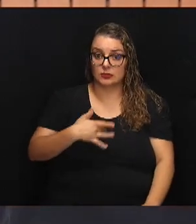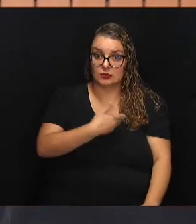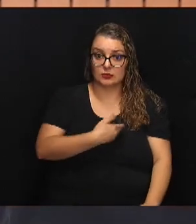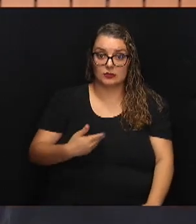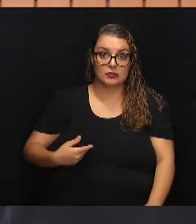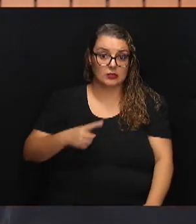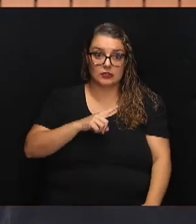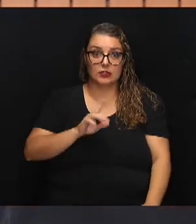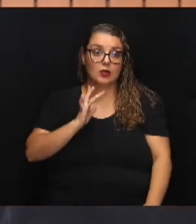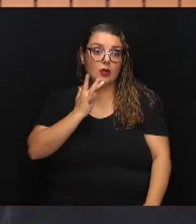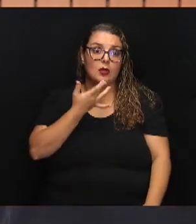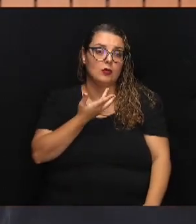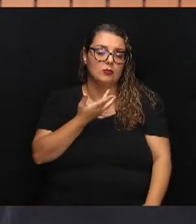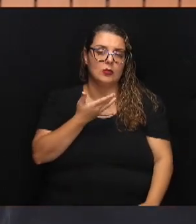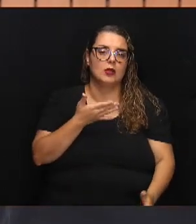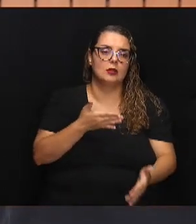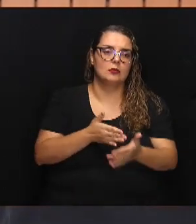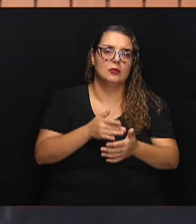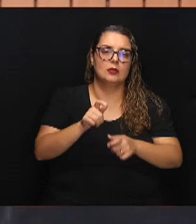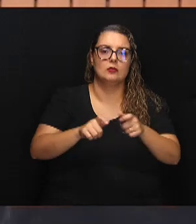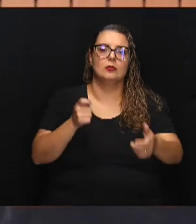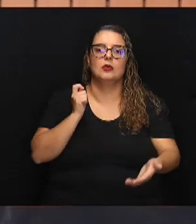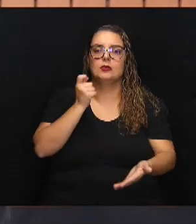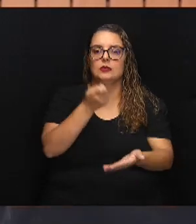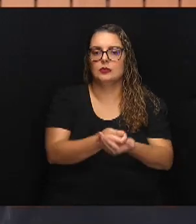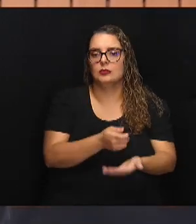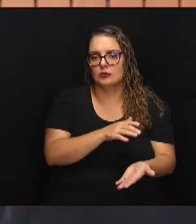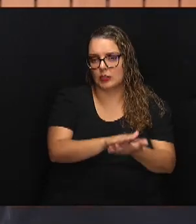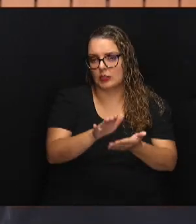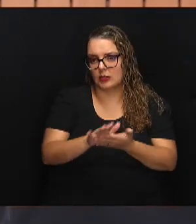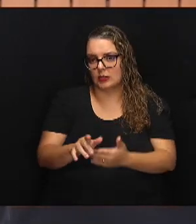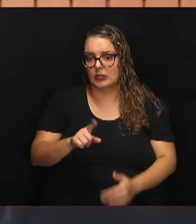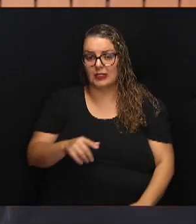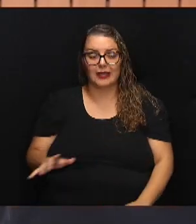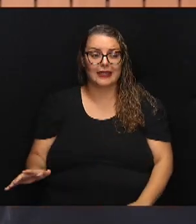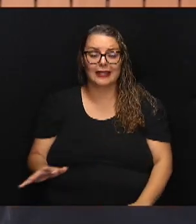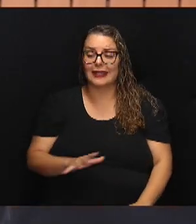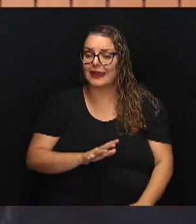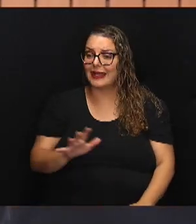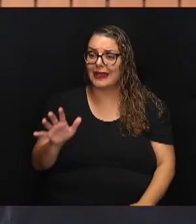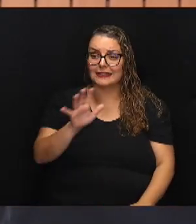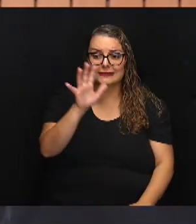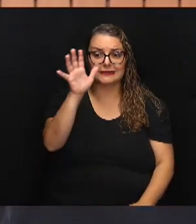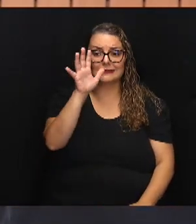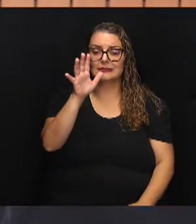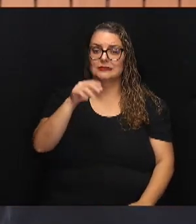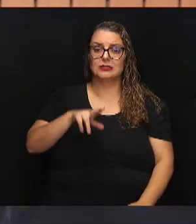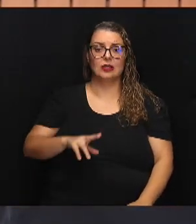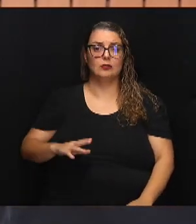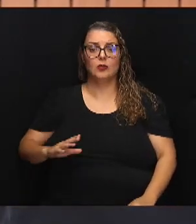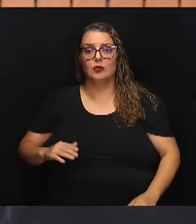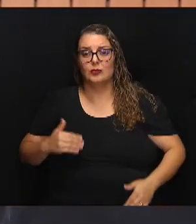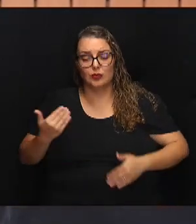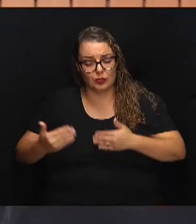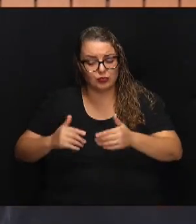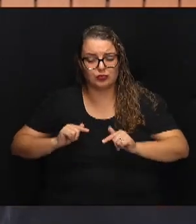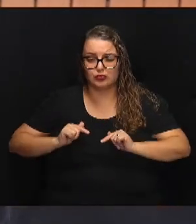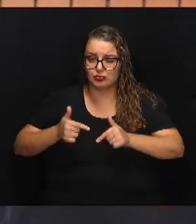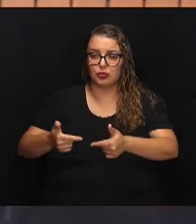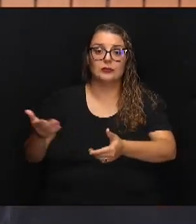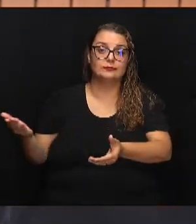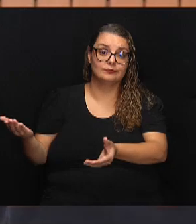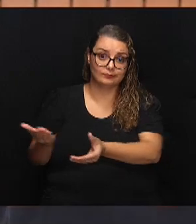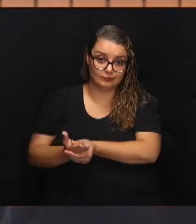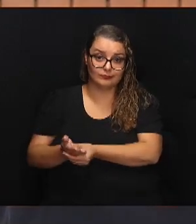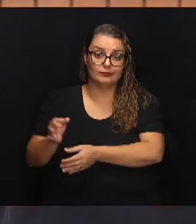como um privilégio restrito àqueles que podem arcar com os custos que são exorbitantes ou enfrentar longas batalhas judiciais.